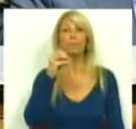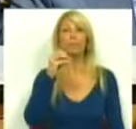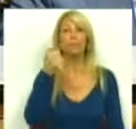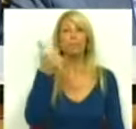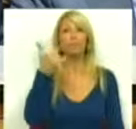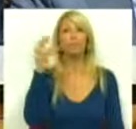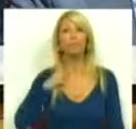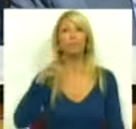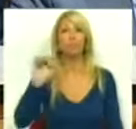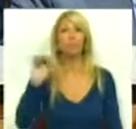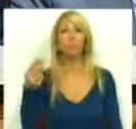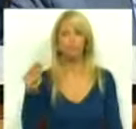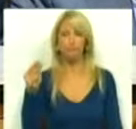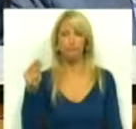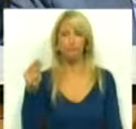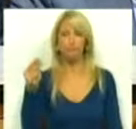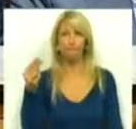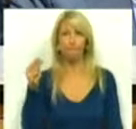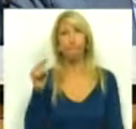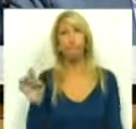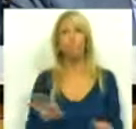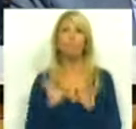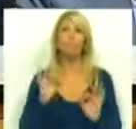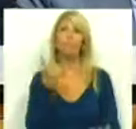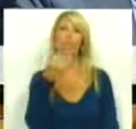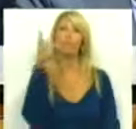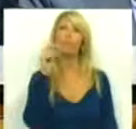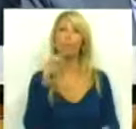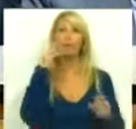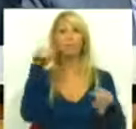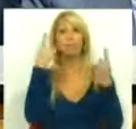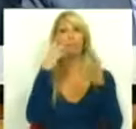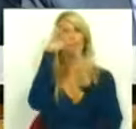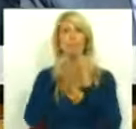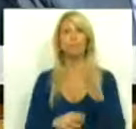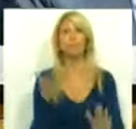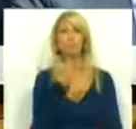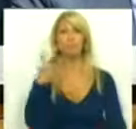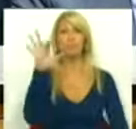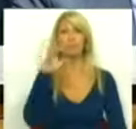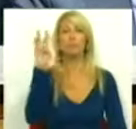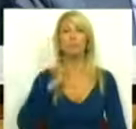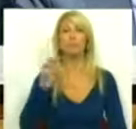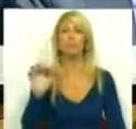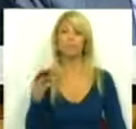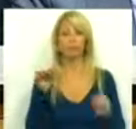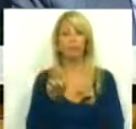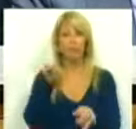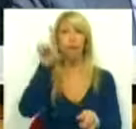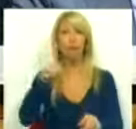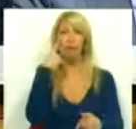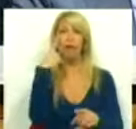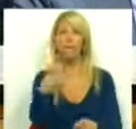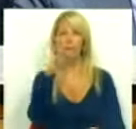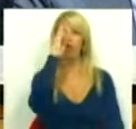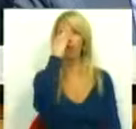2.052 milhões de euros, representando assim, para 2013, uma redução de 114 milhões de euros. Também aqui se nota